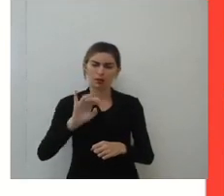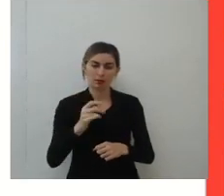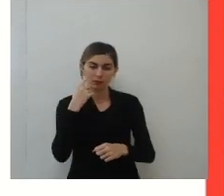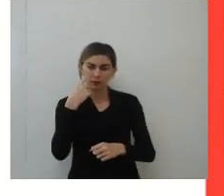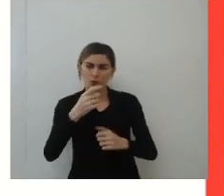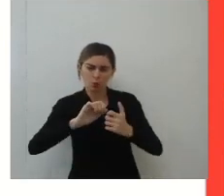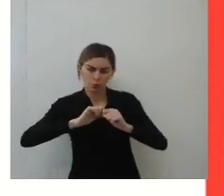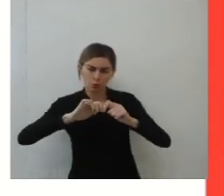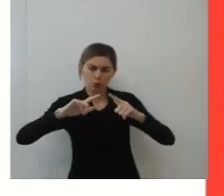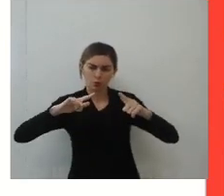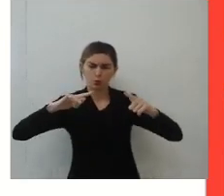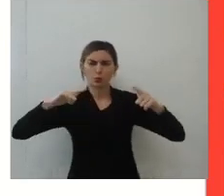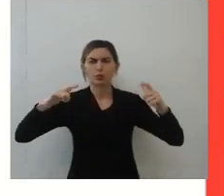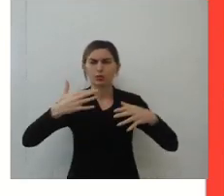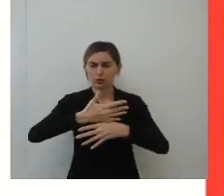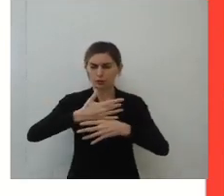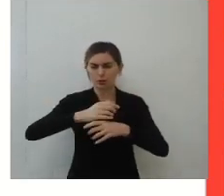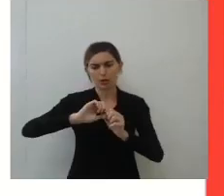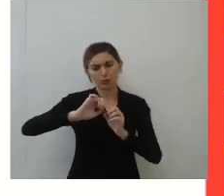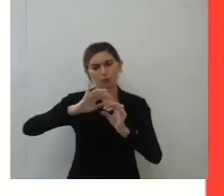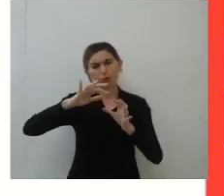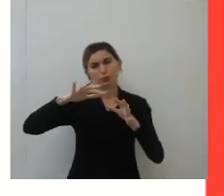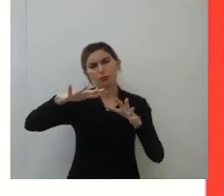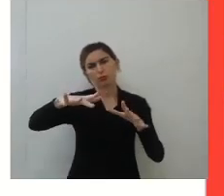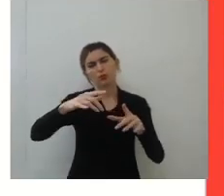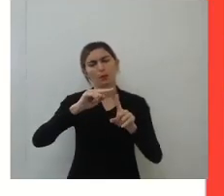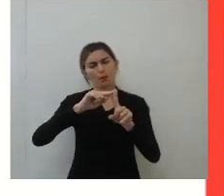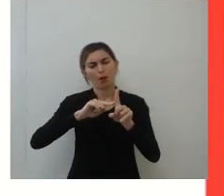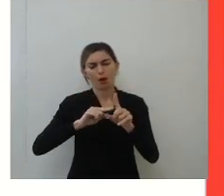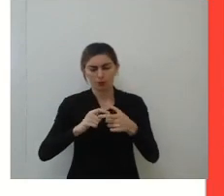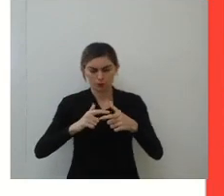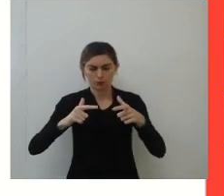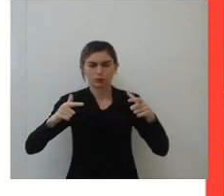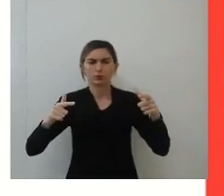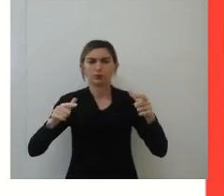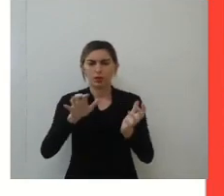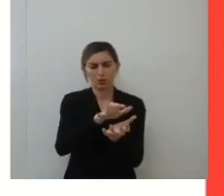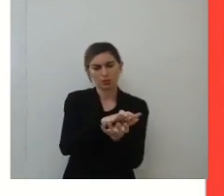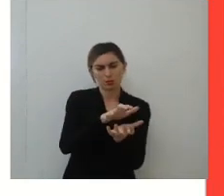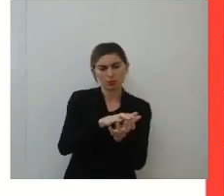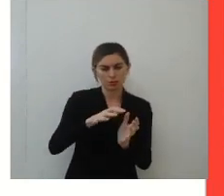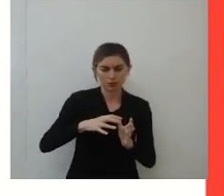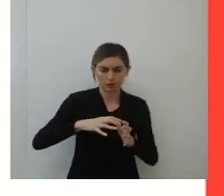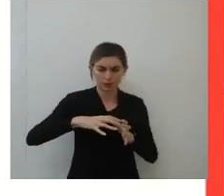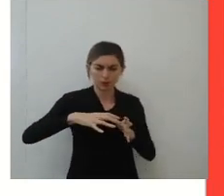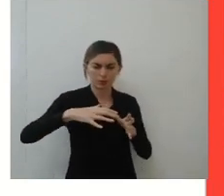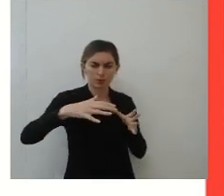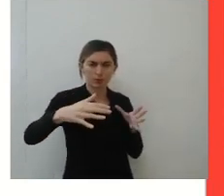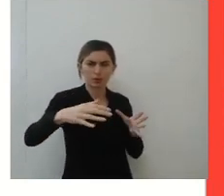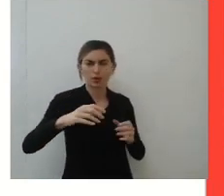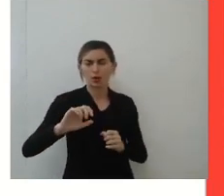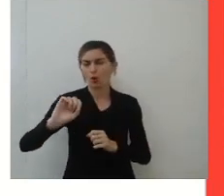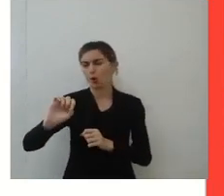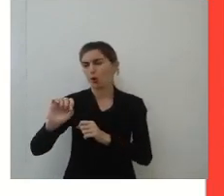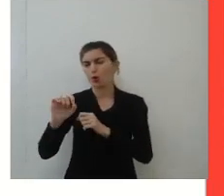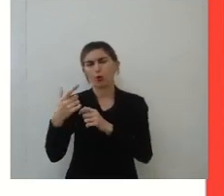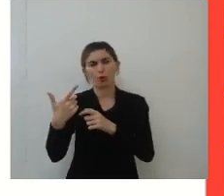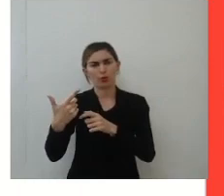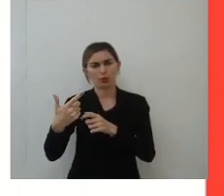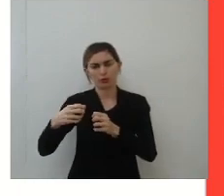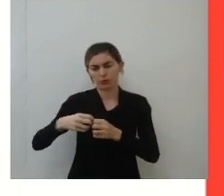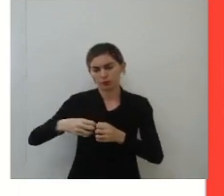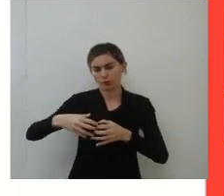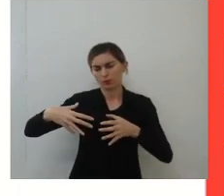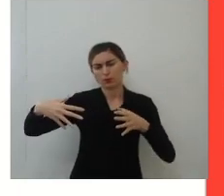crescimento horizontal da cidade, e essa expansão do crescimento horizontal de Recife, quando se encontra com a expansão horizontal da cidade